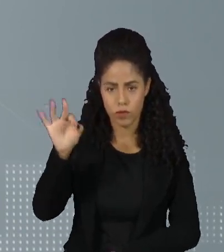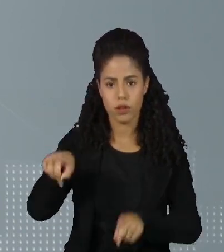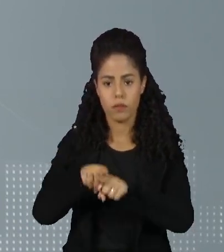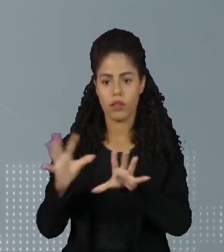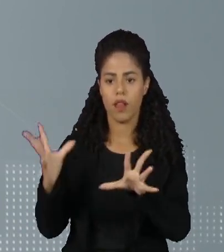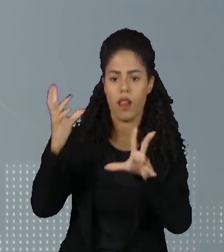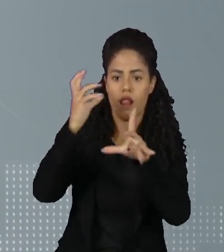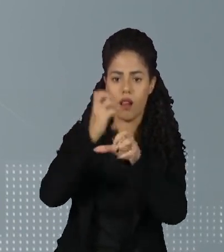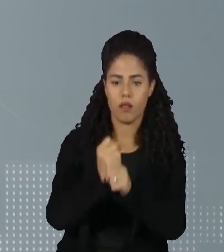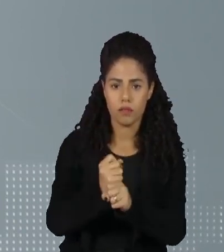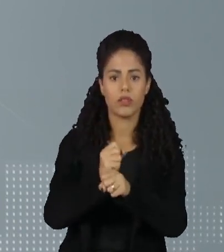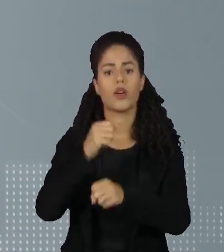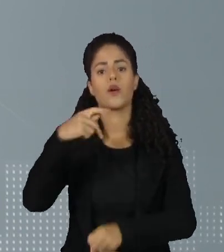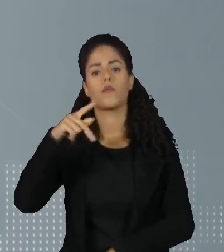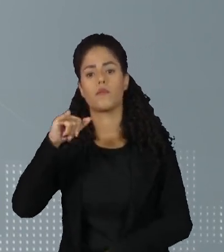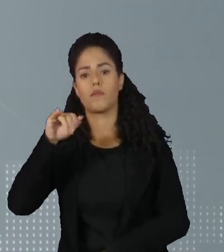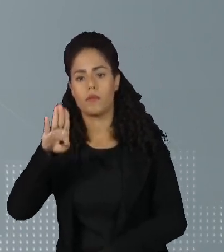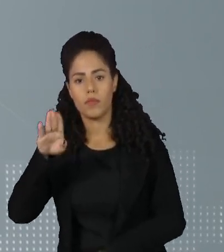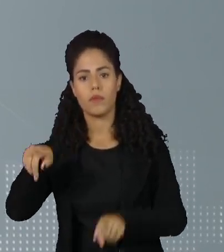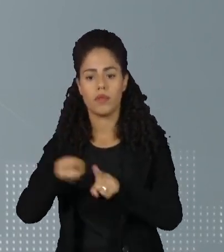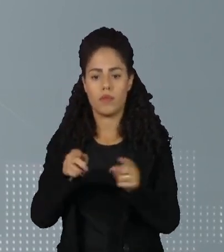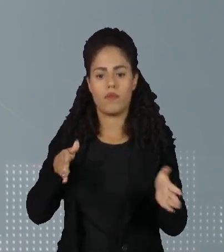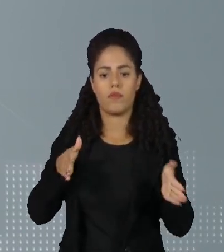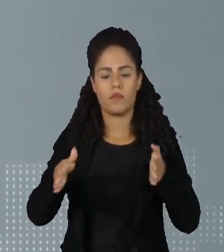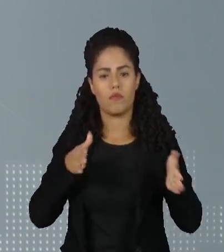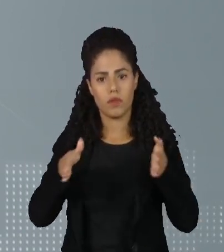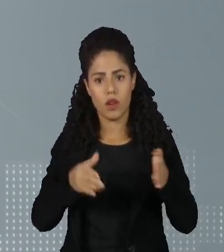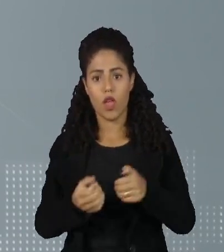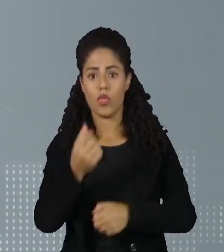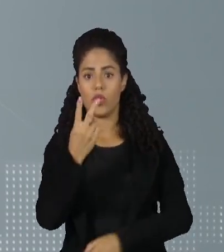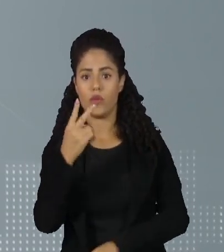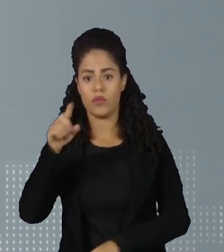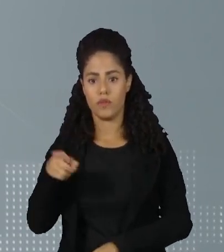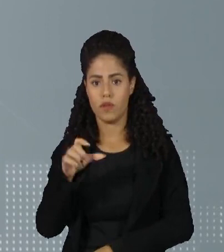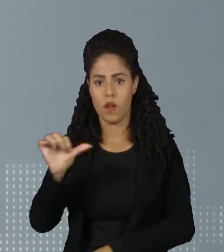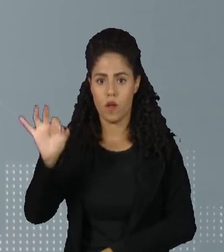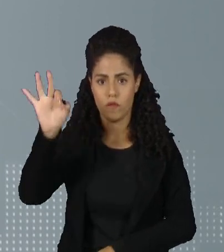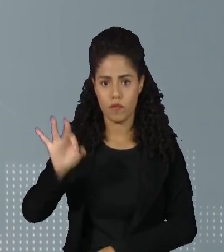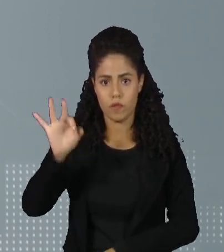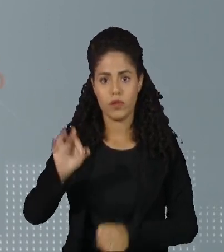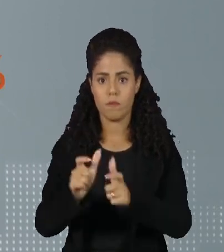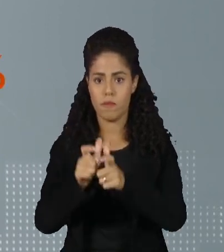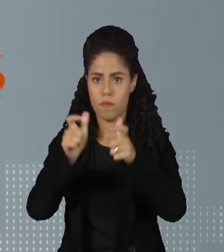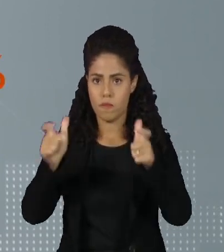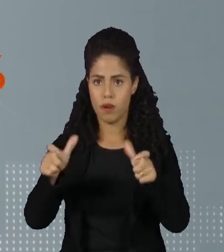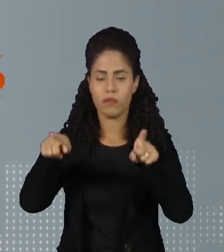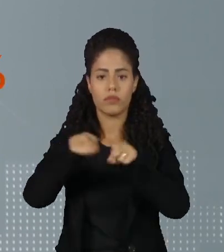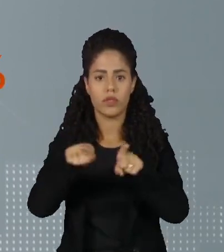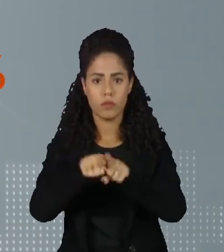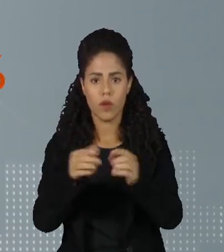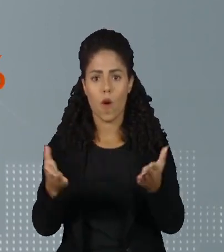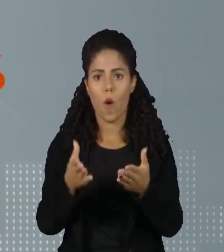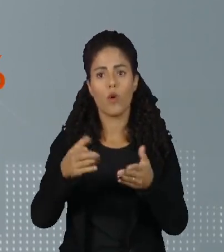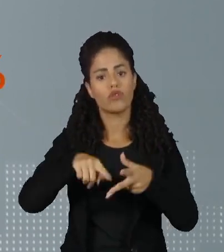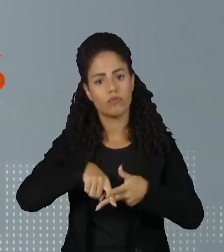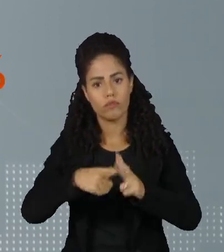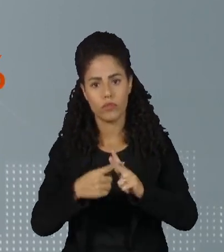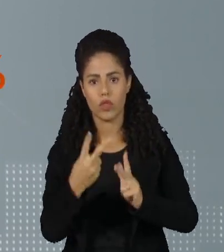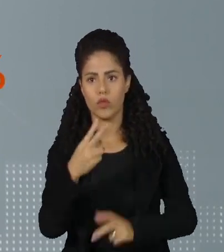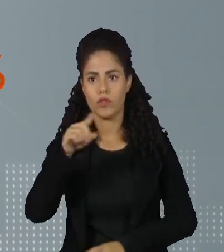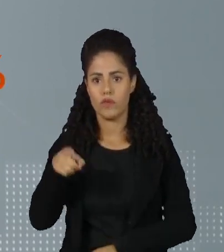ao crescimento do PIB brasileiro no período, que atingiu 2,9% de alta, proporcionando um ganho real